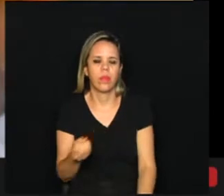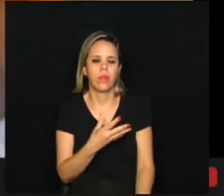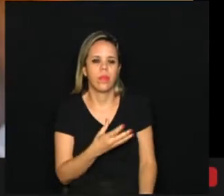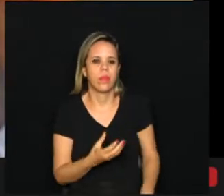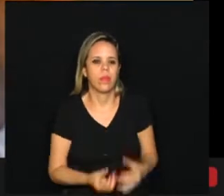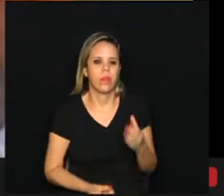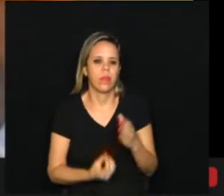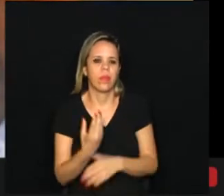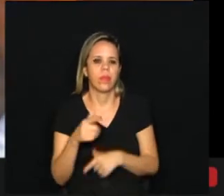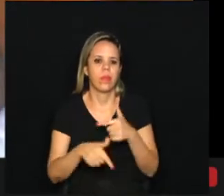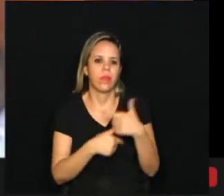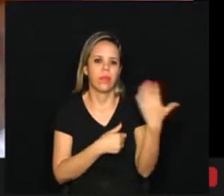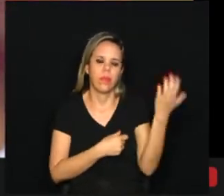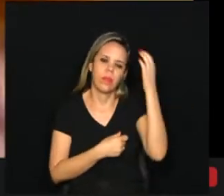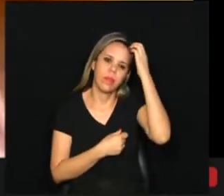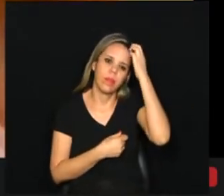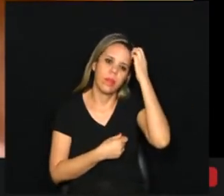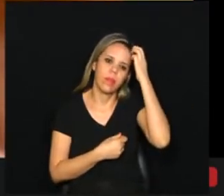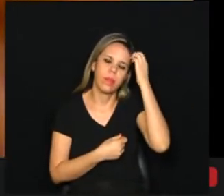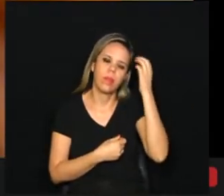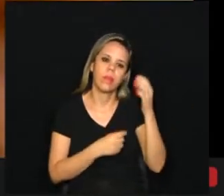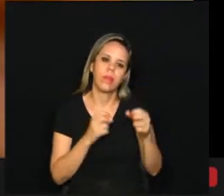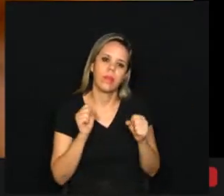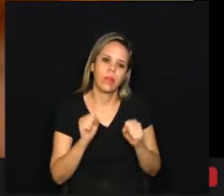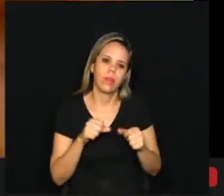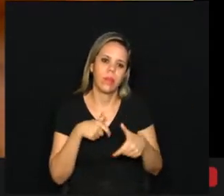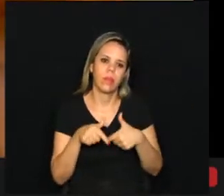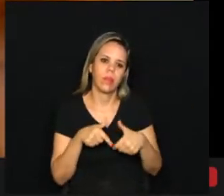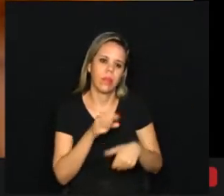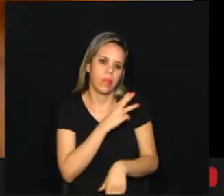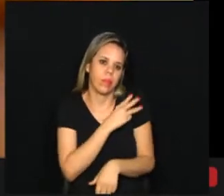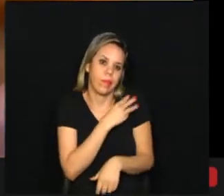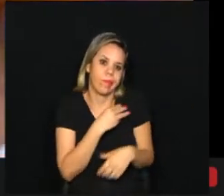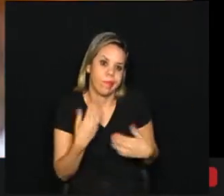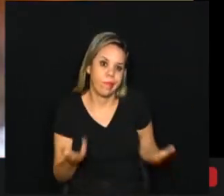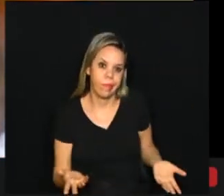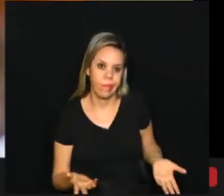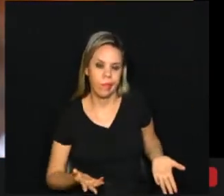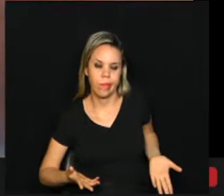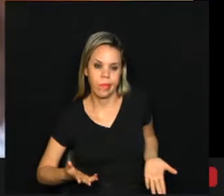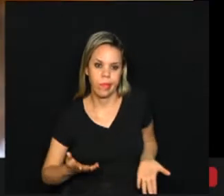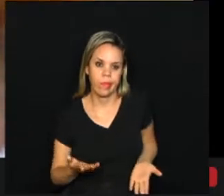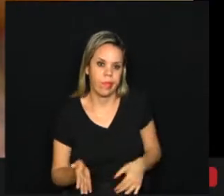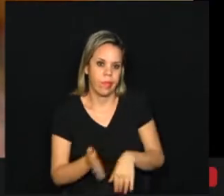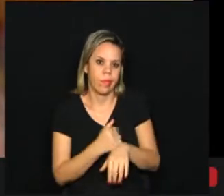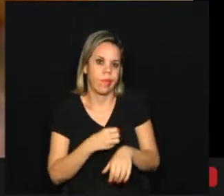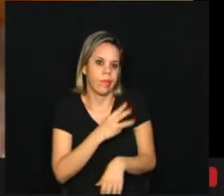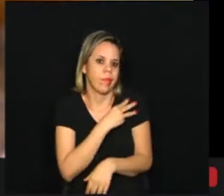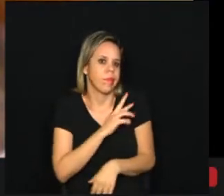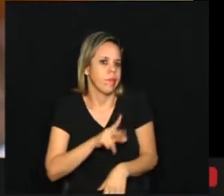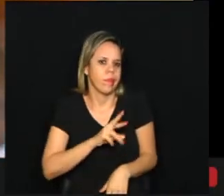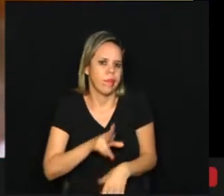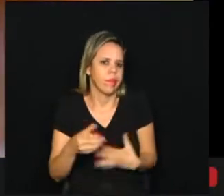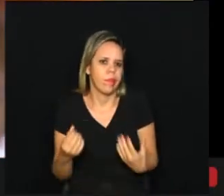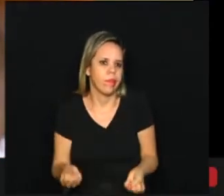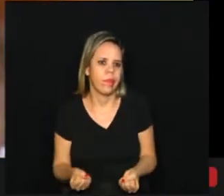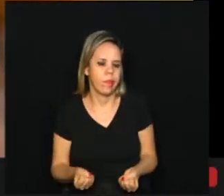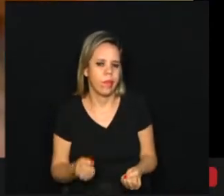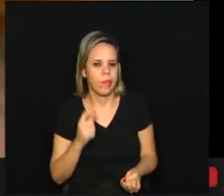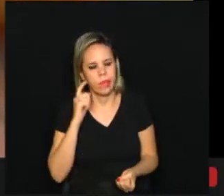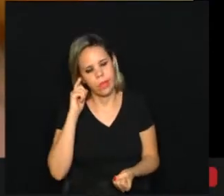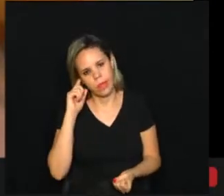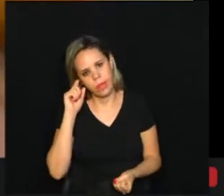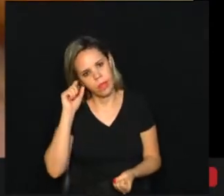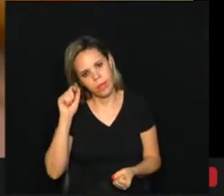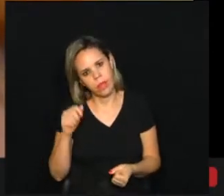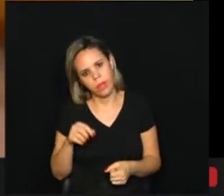sugere um trabalho desse? Quer dizer, ele só pode trabalhar isso no ensino médio? Antes do ensino médio, isso aí não é acolhido, não